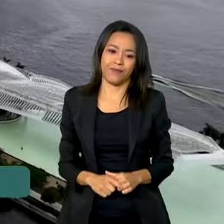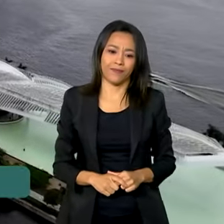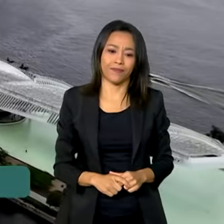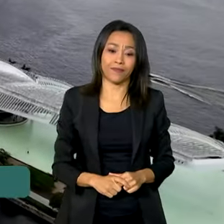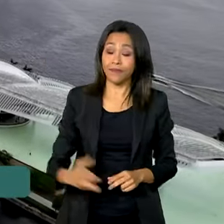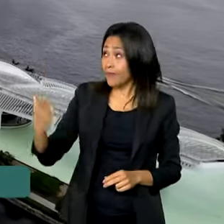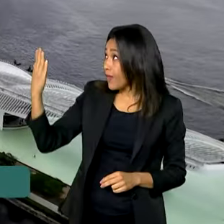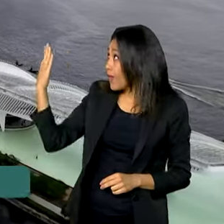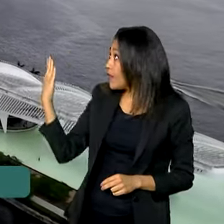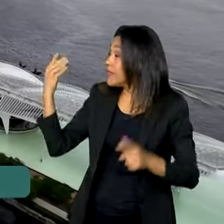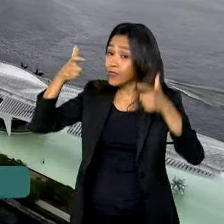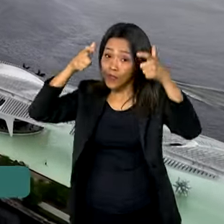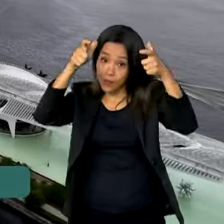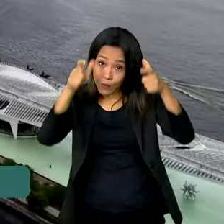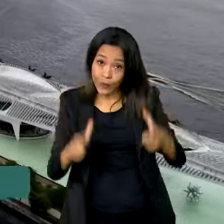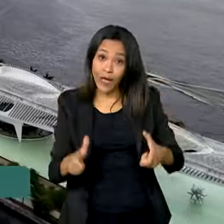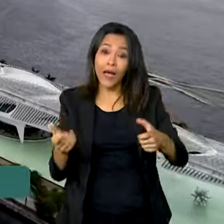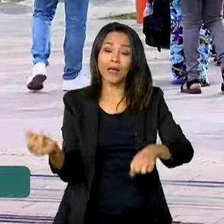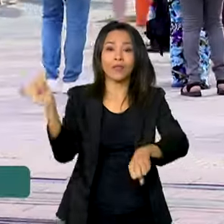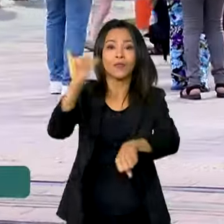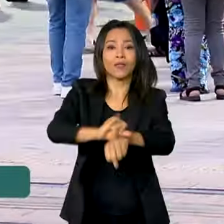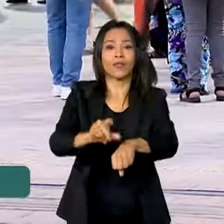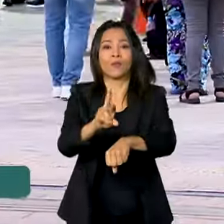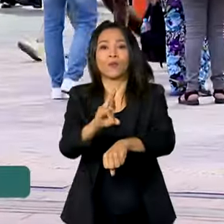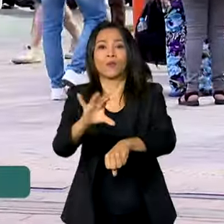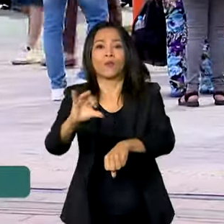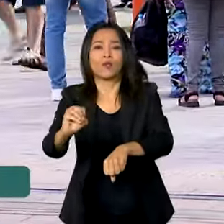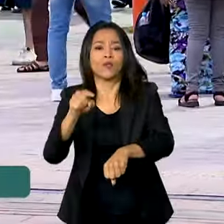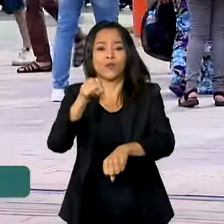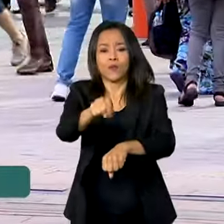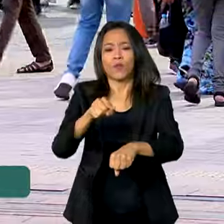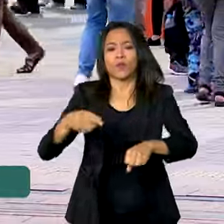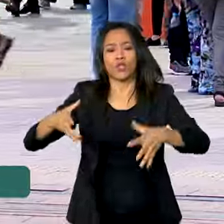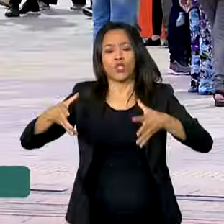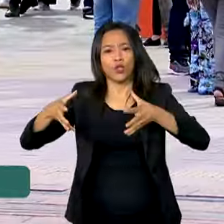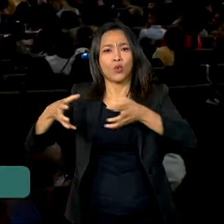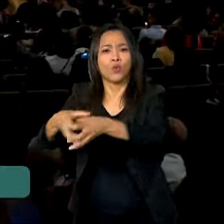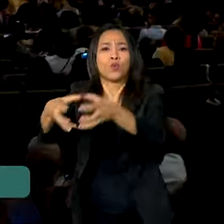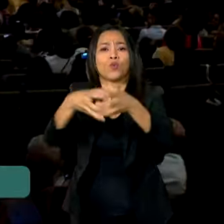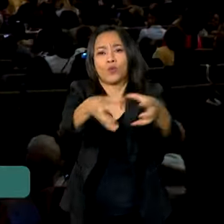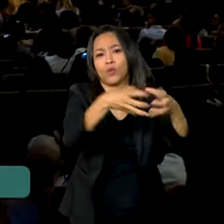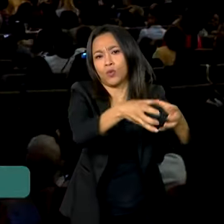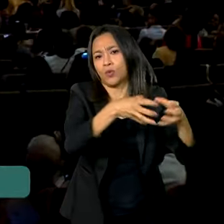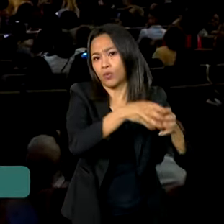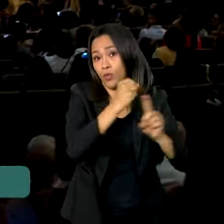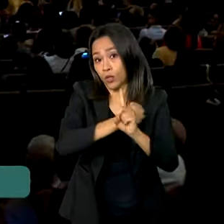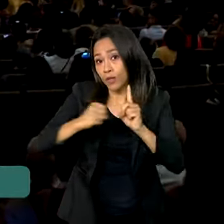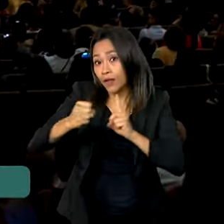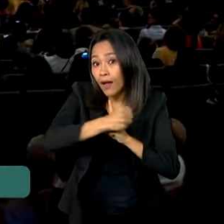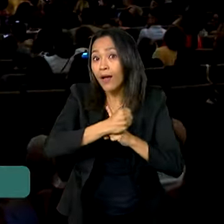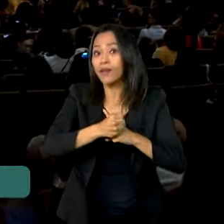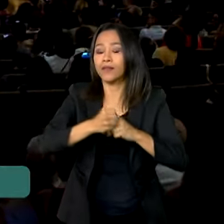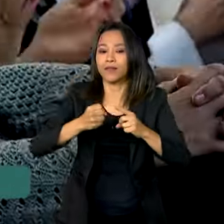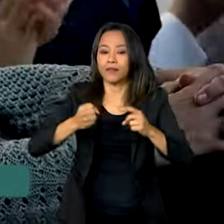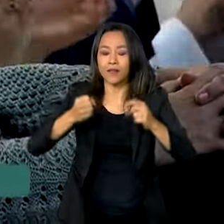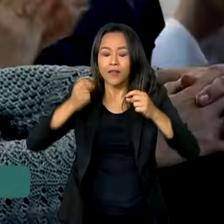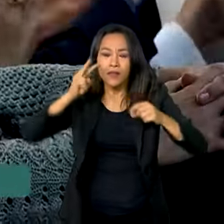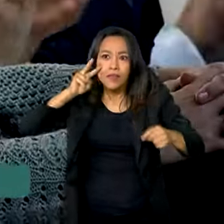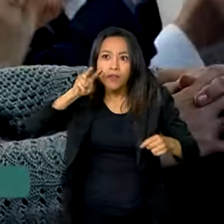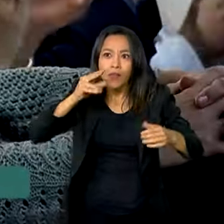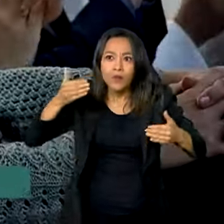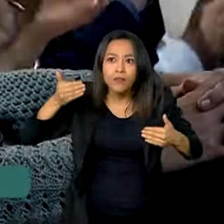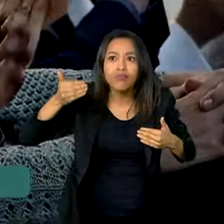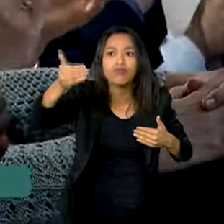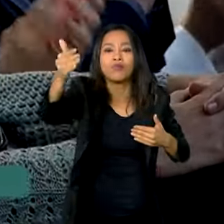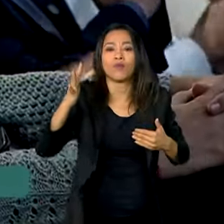É do Museu do Amanhã, no centro do Rio de Janeiro, que movimentos sociais do Brasil e do mundo lançam um olhar para o futuro. A